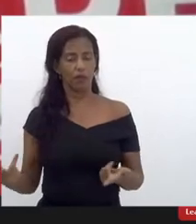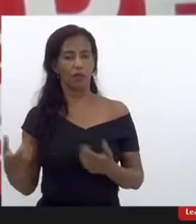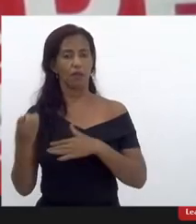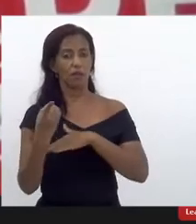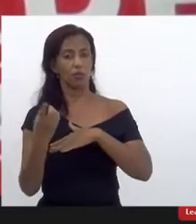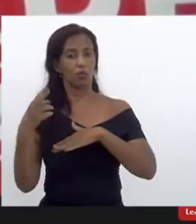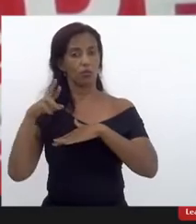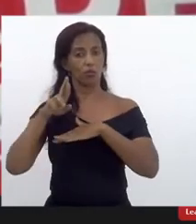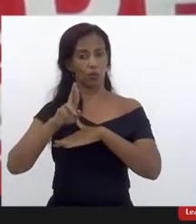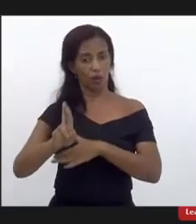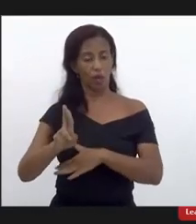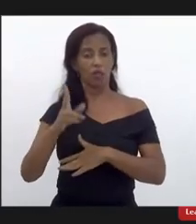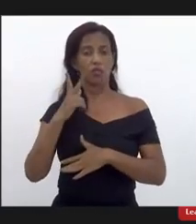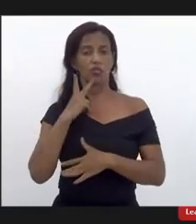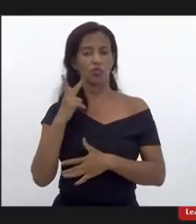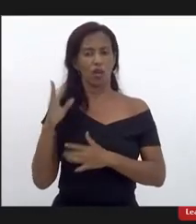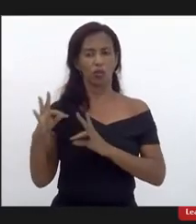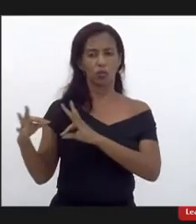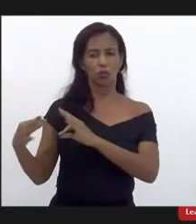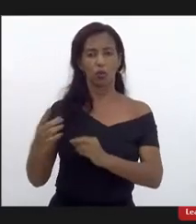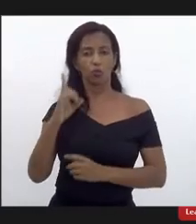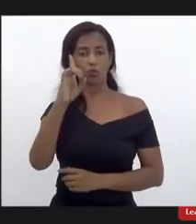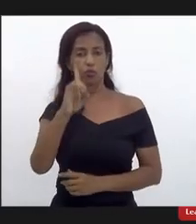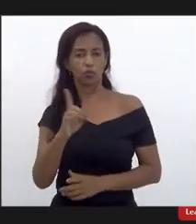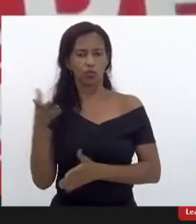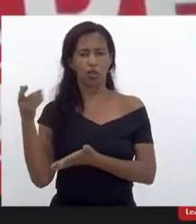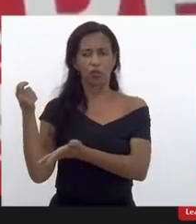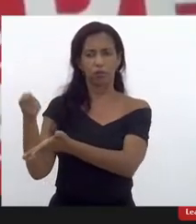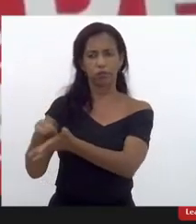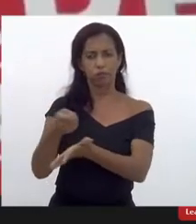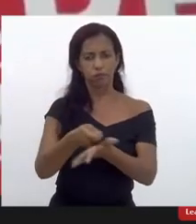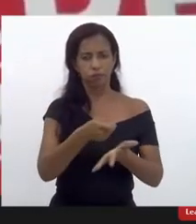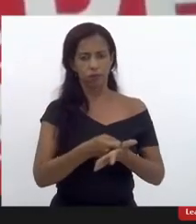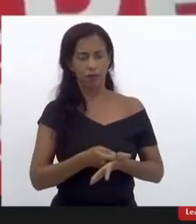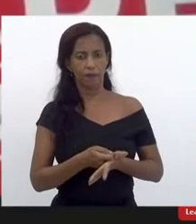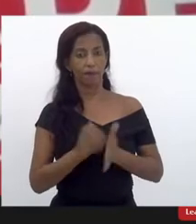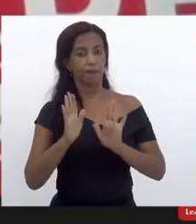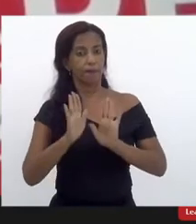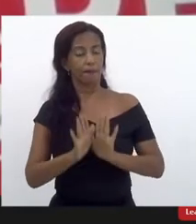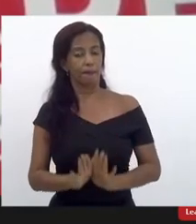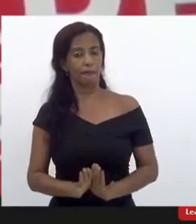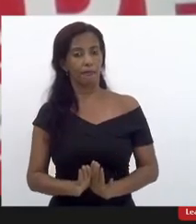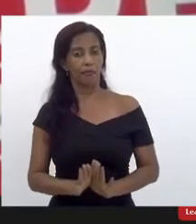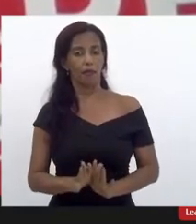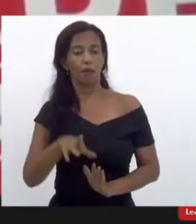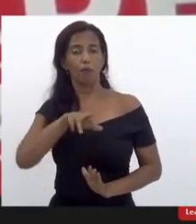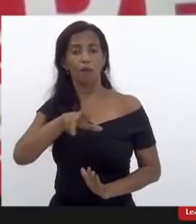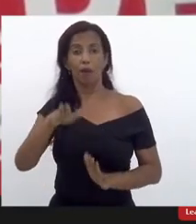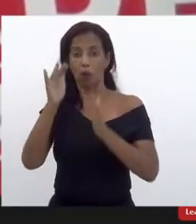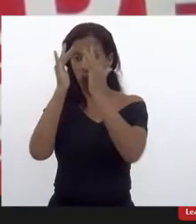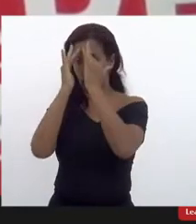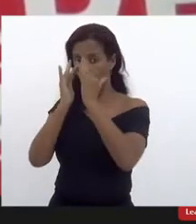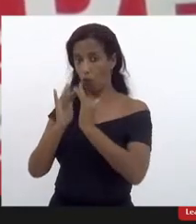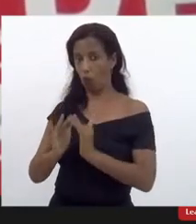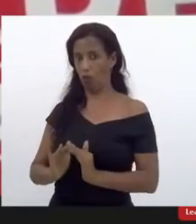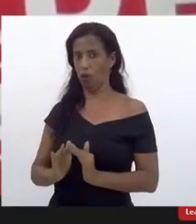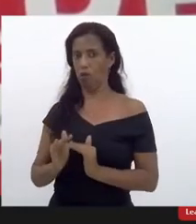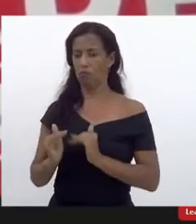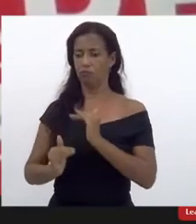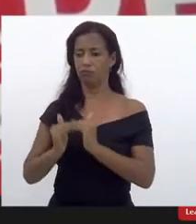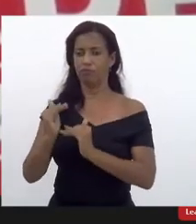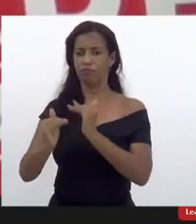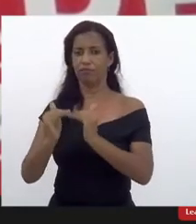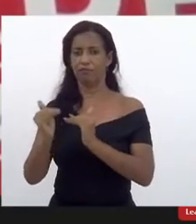doutorar. Né, já colocamos isso, todos os direitos têm que ser garantidos, mas não honrar com a progressão